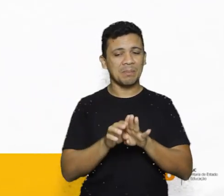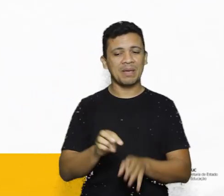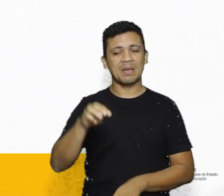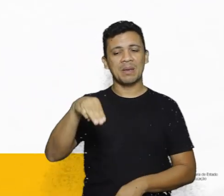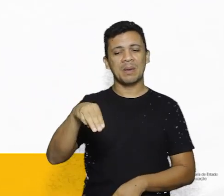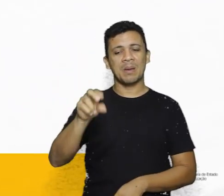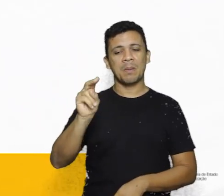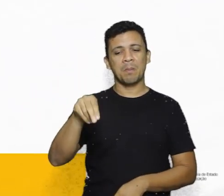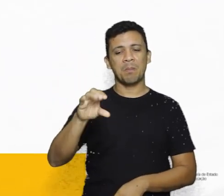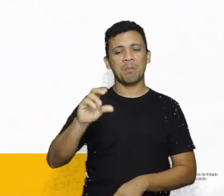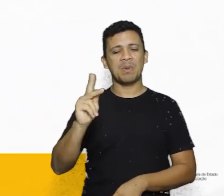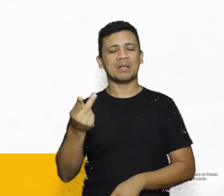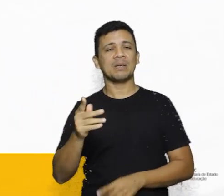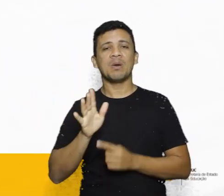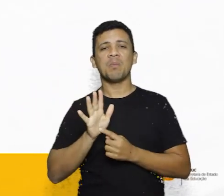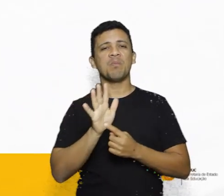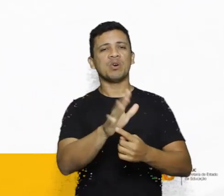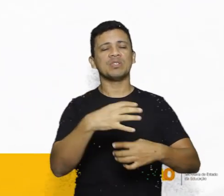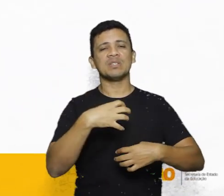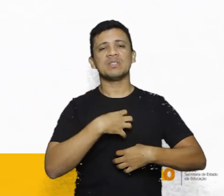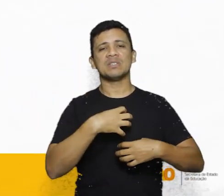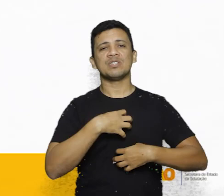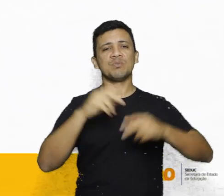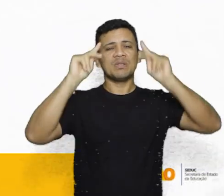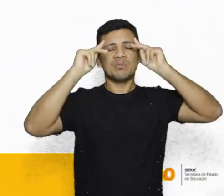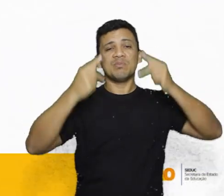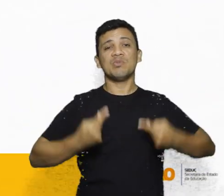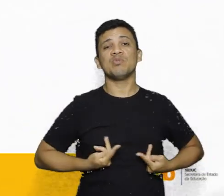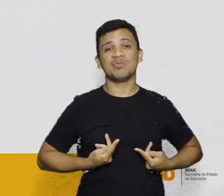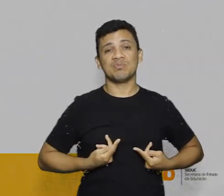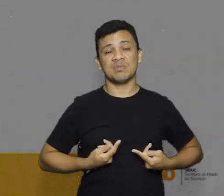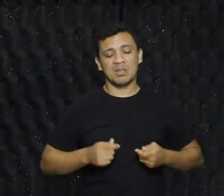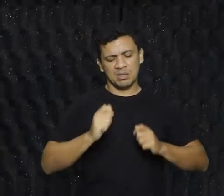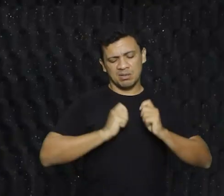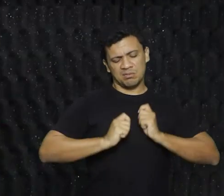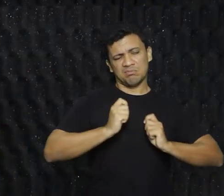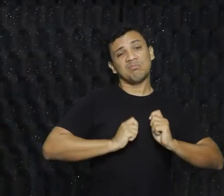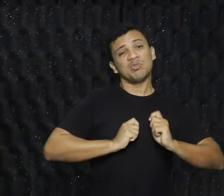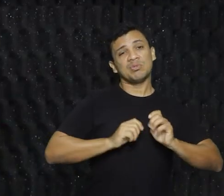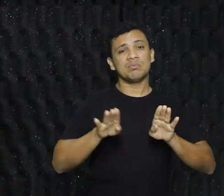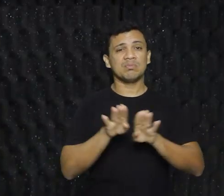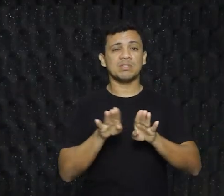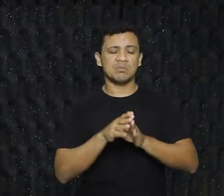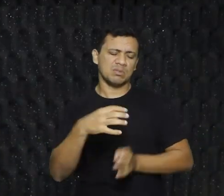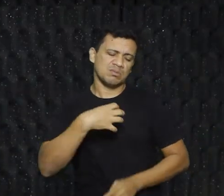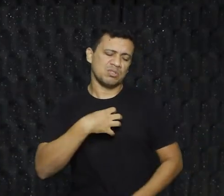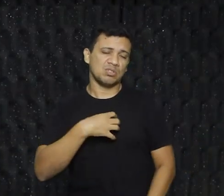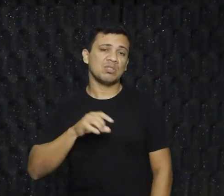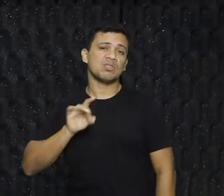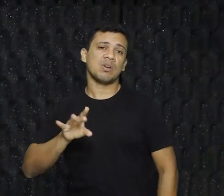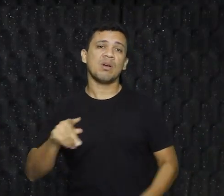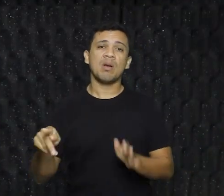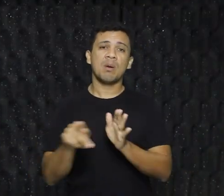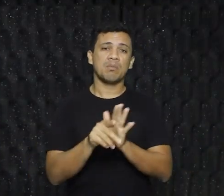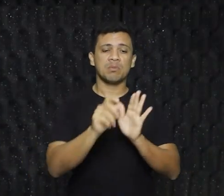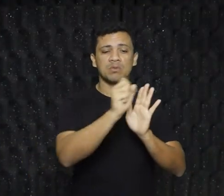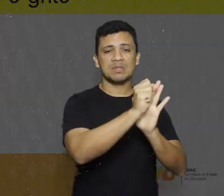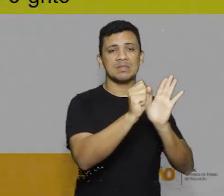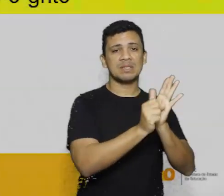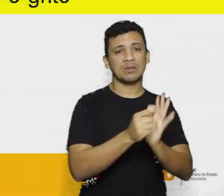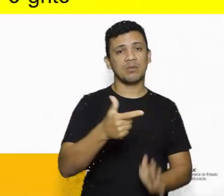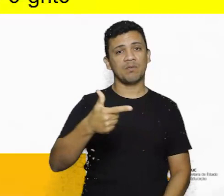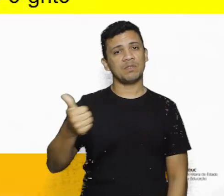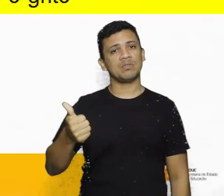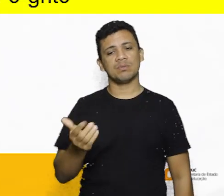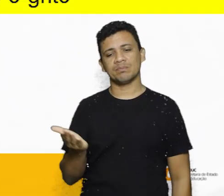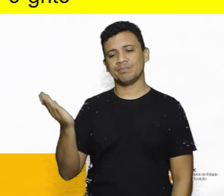eles retratam sentimentos humanos como a angústia e a solidão, que são pertinentes no século XXI. Um exemplo disso